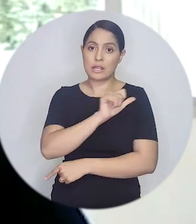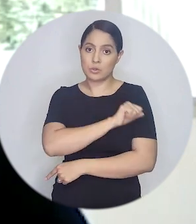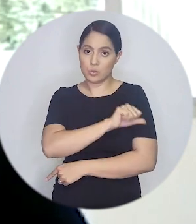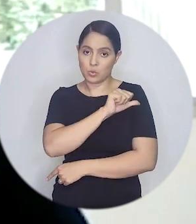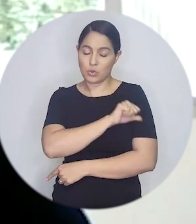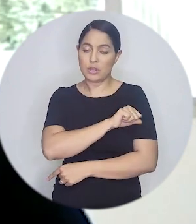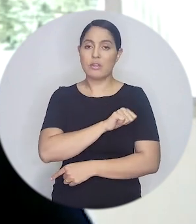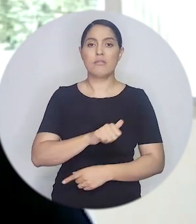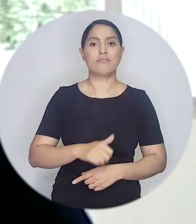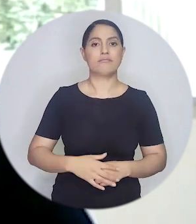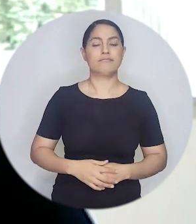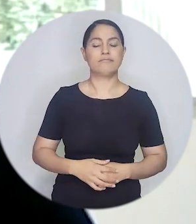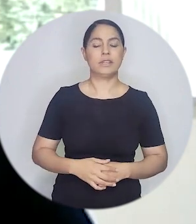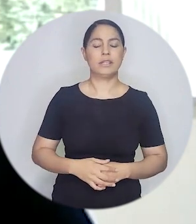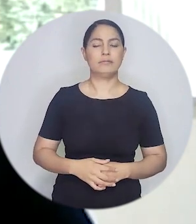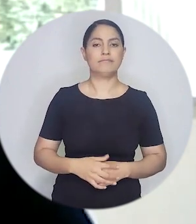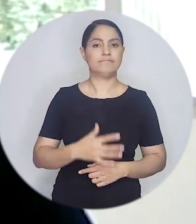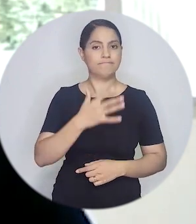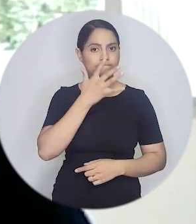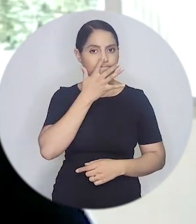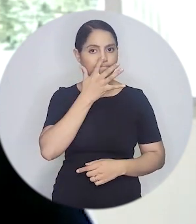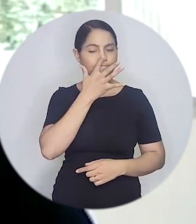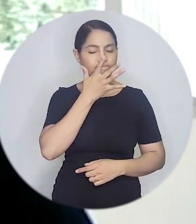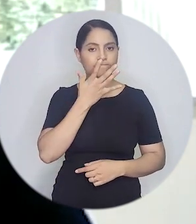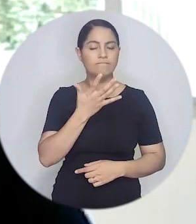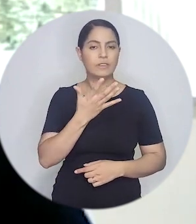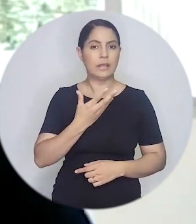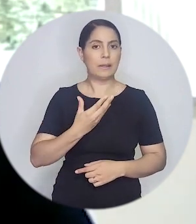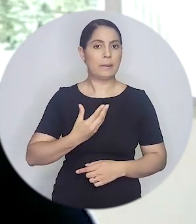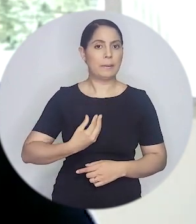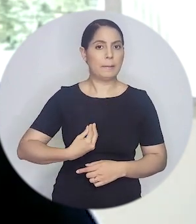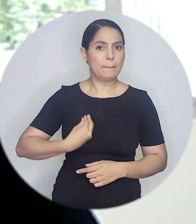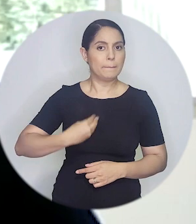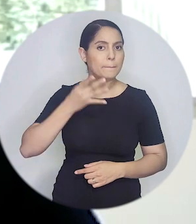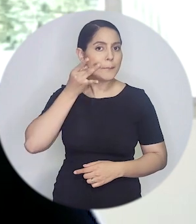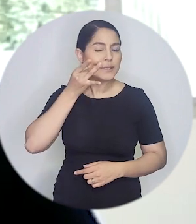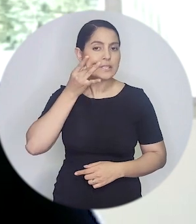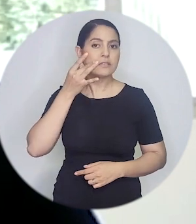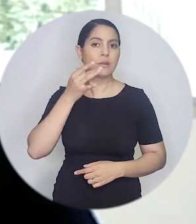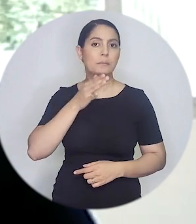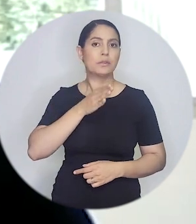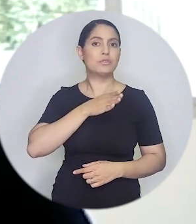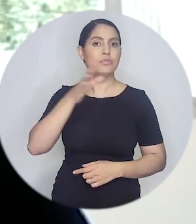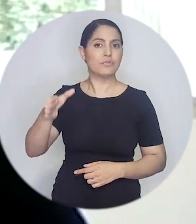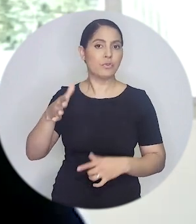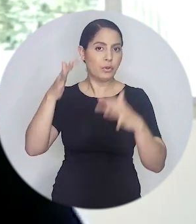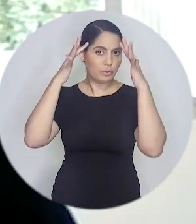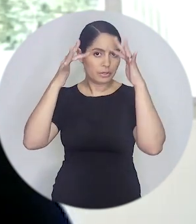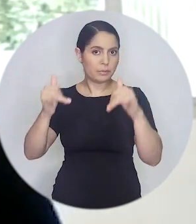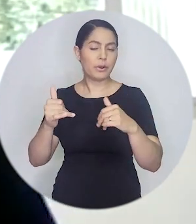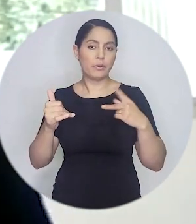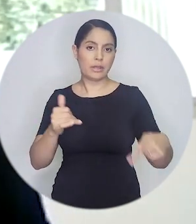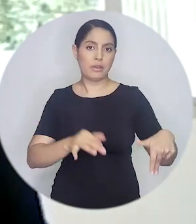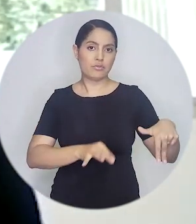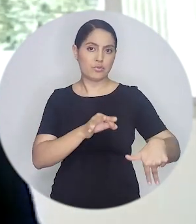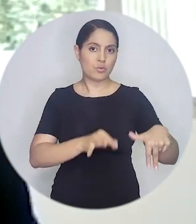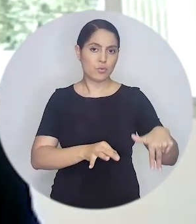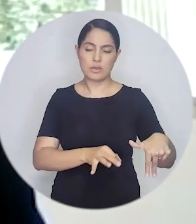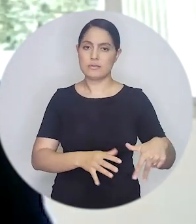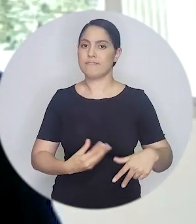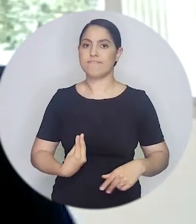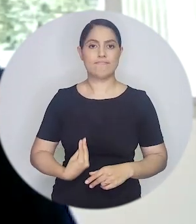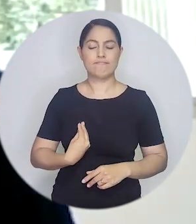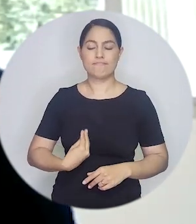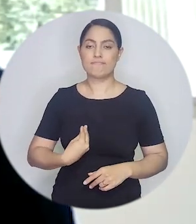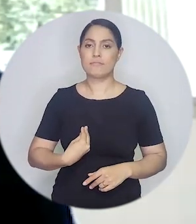OAB Rio de Janeiro, ela esteve em diligências presenciais nesses